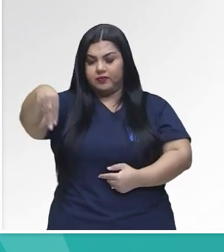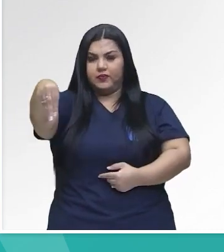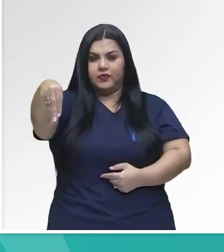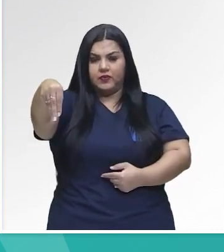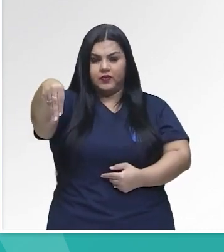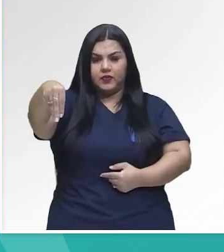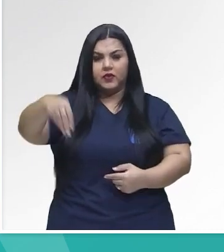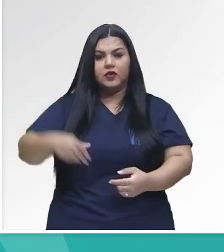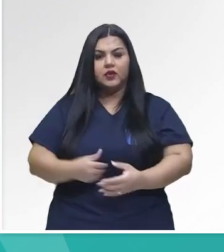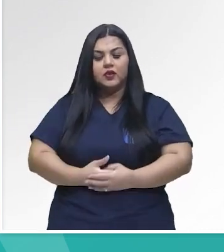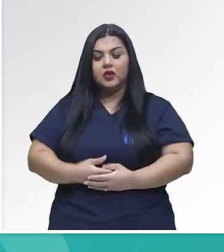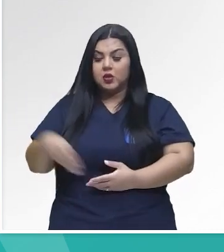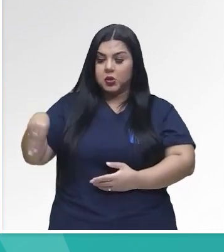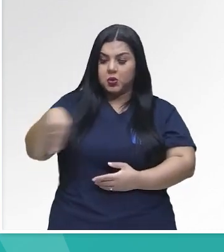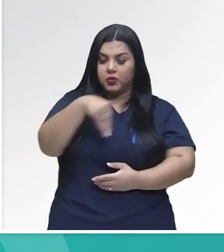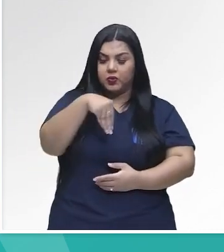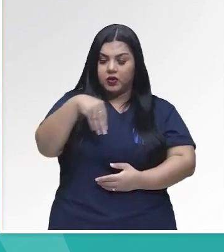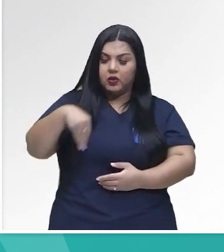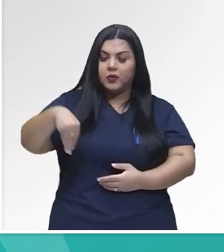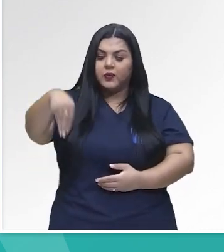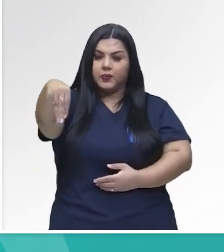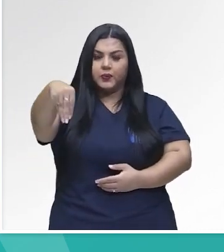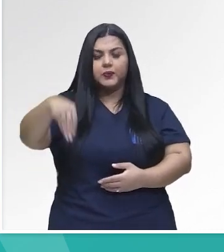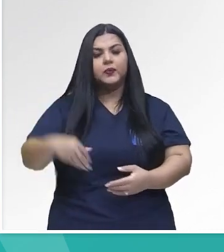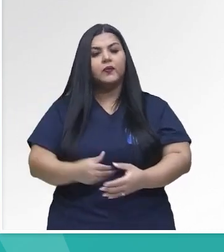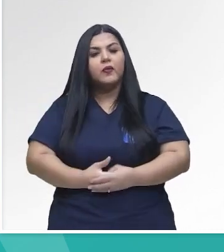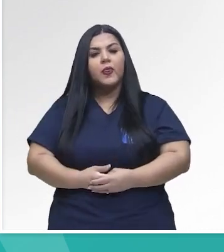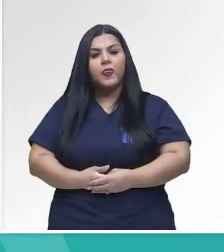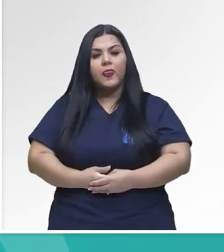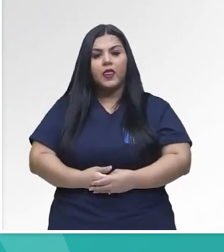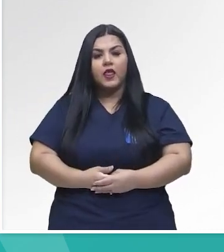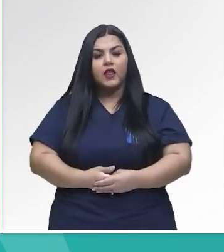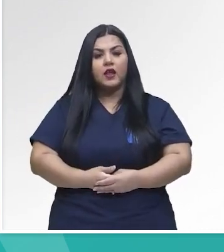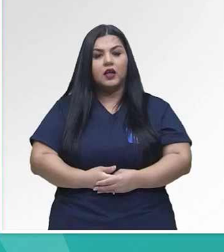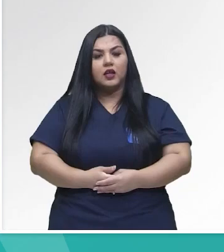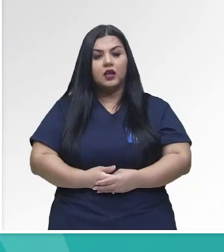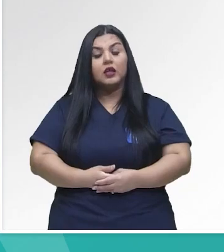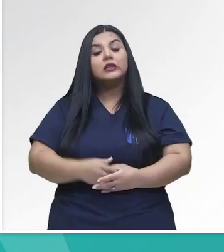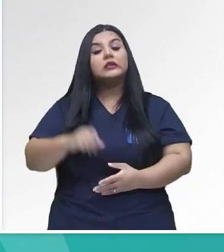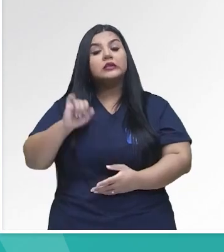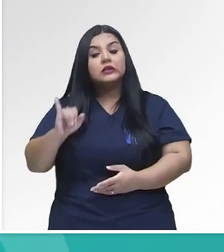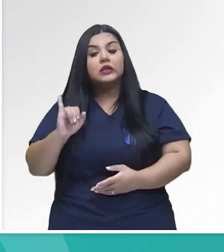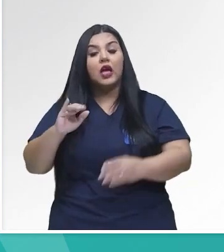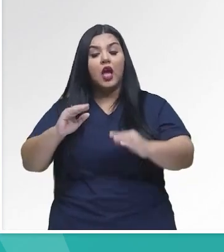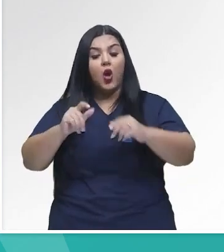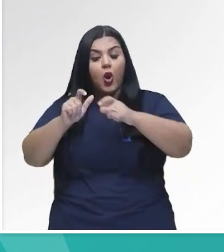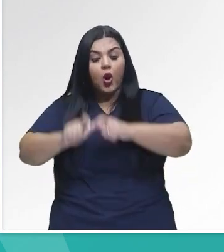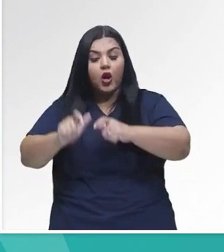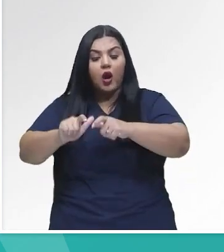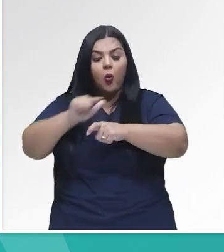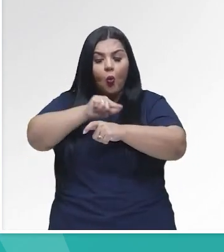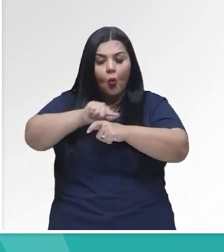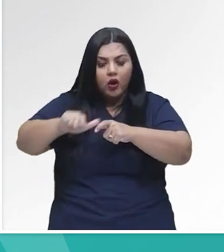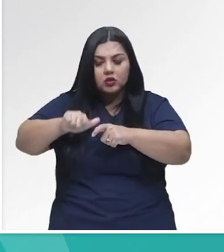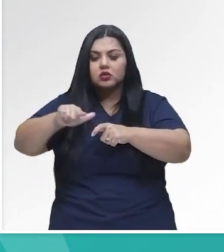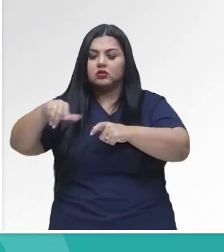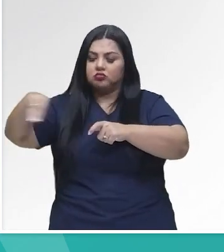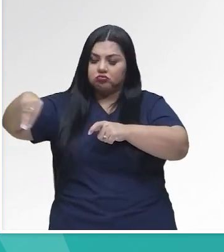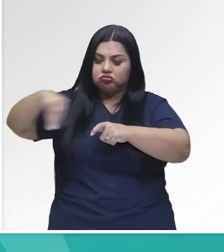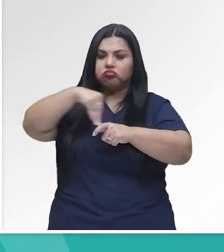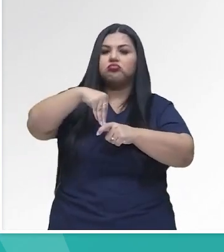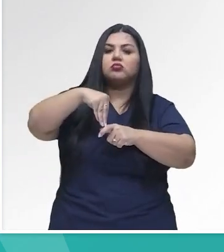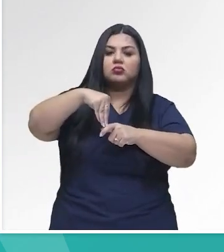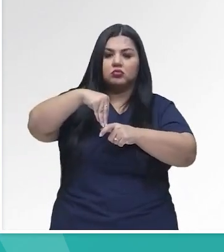certo? Horizontal e vertical. Nas casas que estiverem desocupadas e